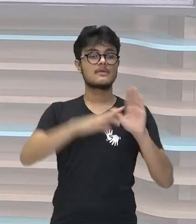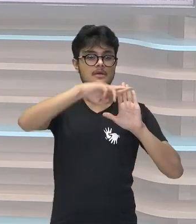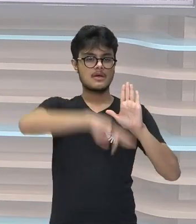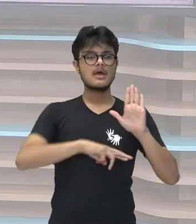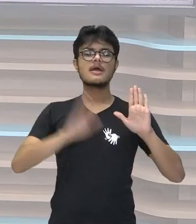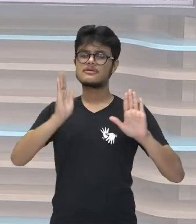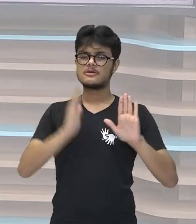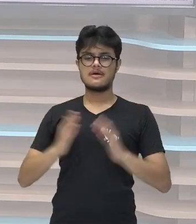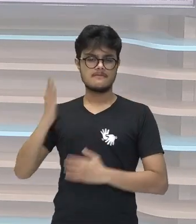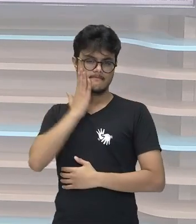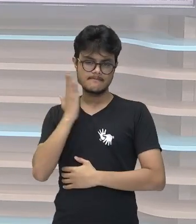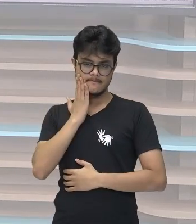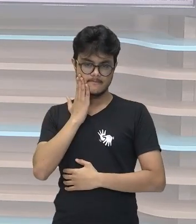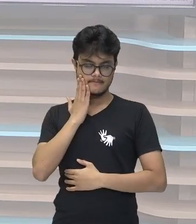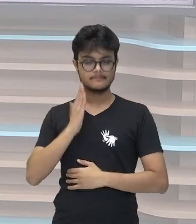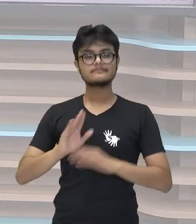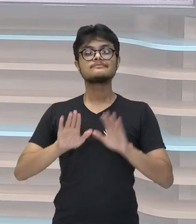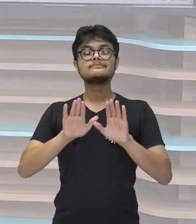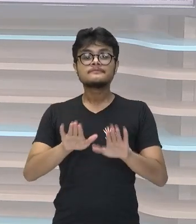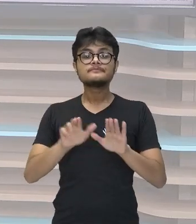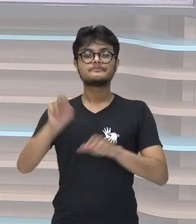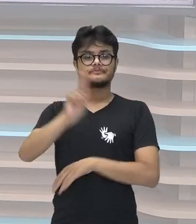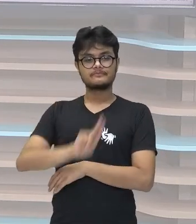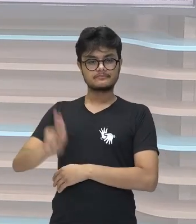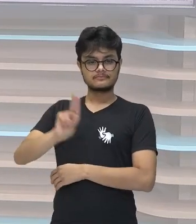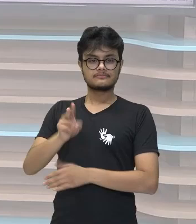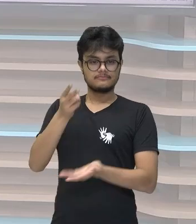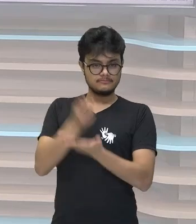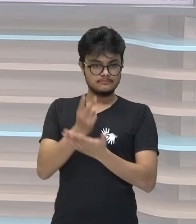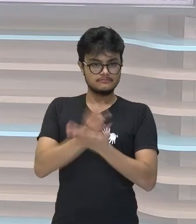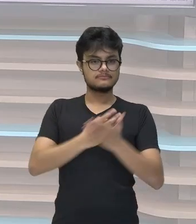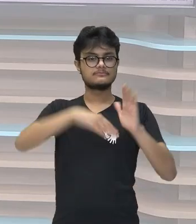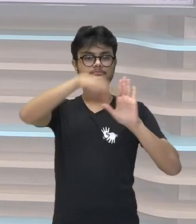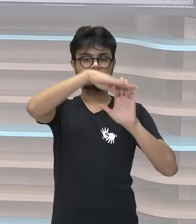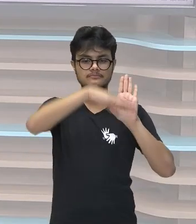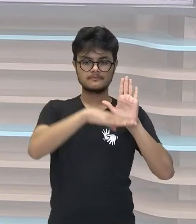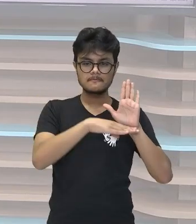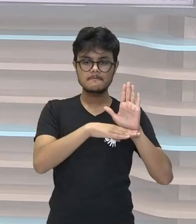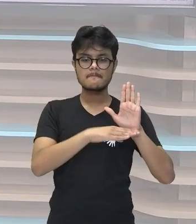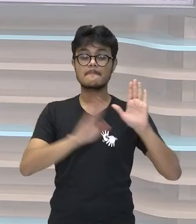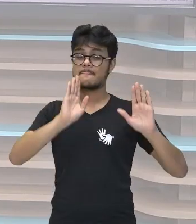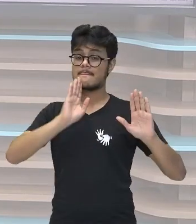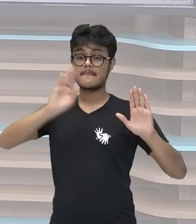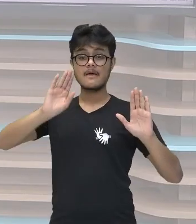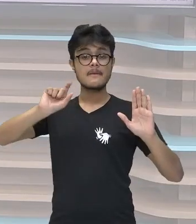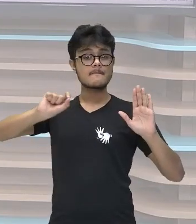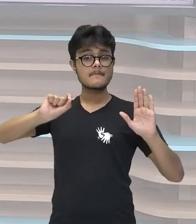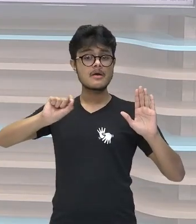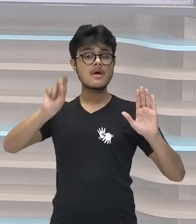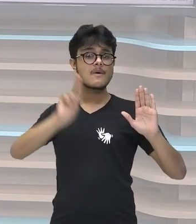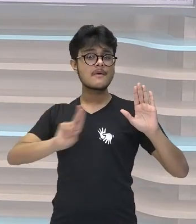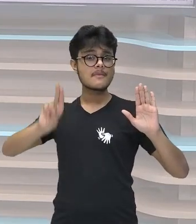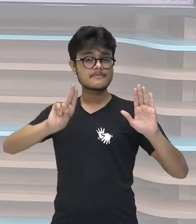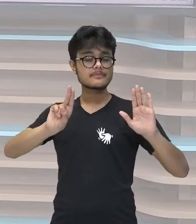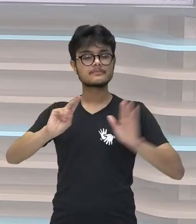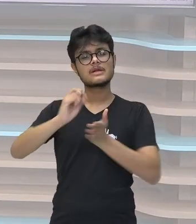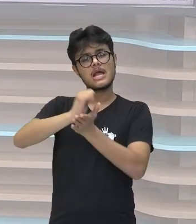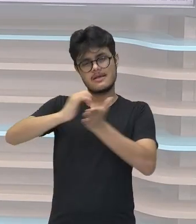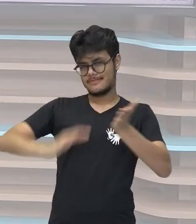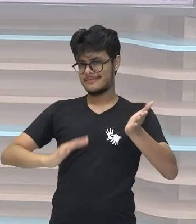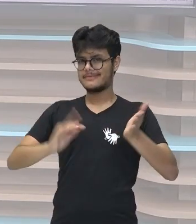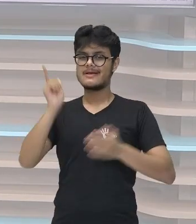que a gente acabou de recordar, elas serão utilizadas como ferramenta, principalmente quando, professor? Quando eu tiver